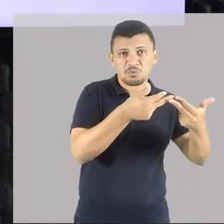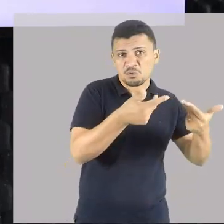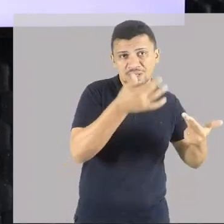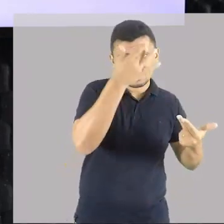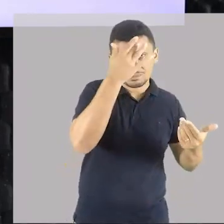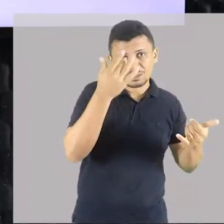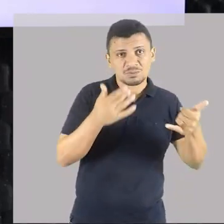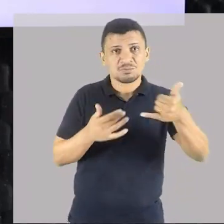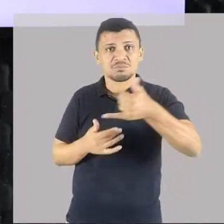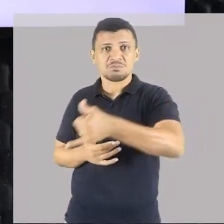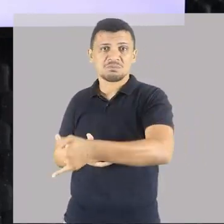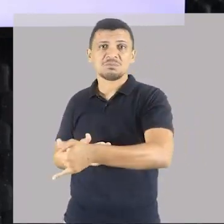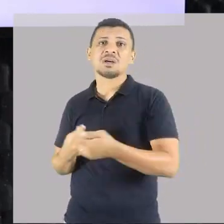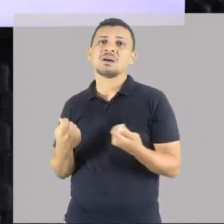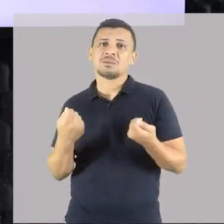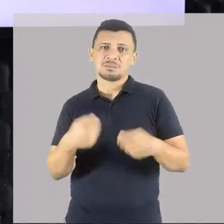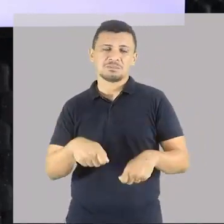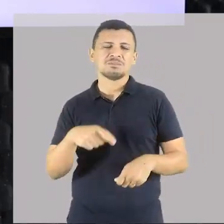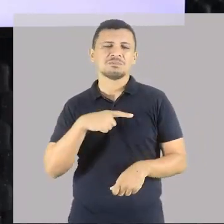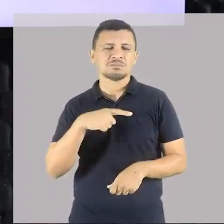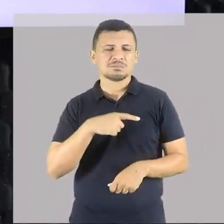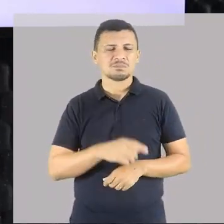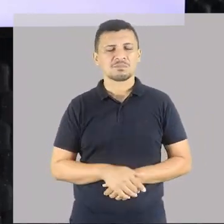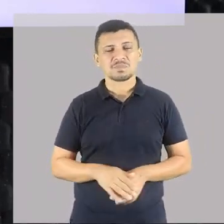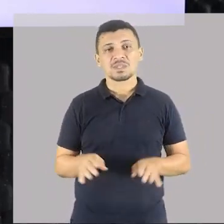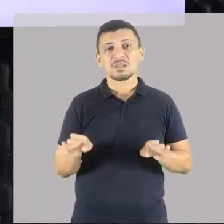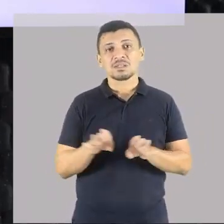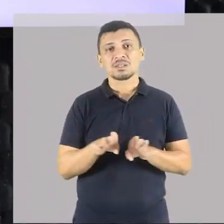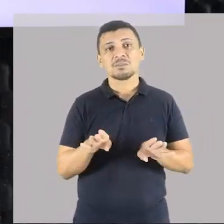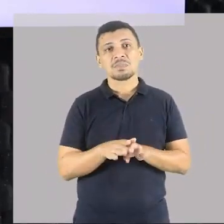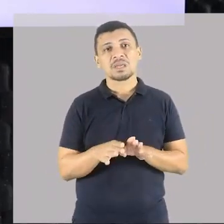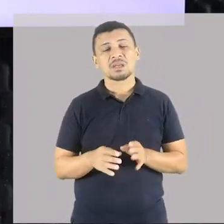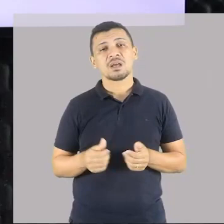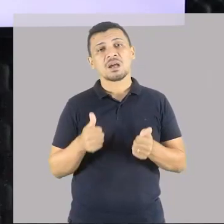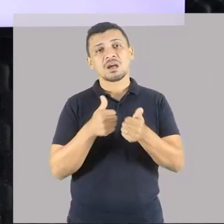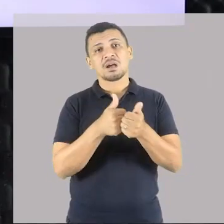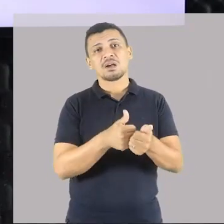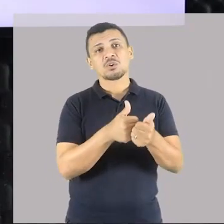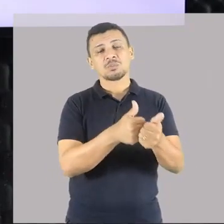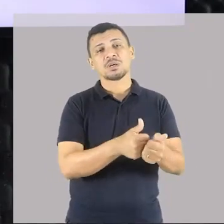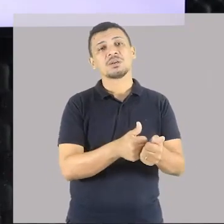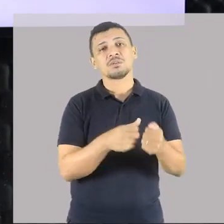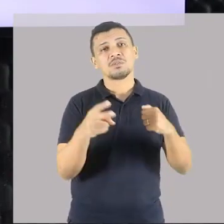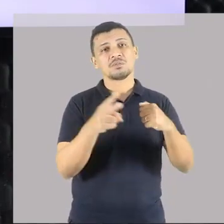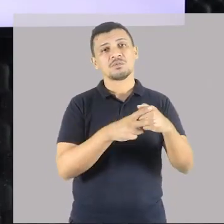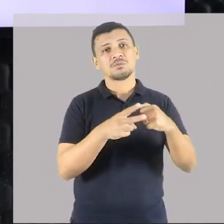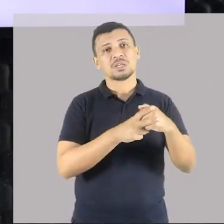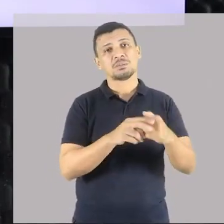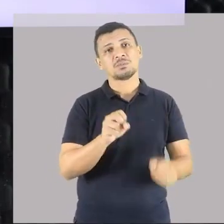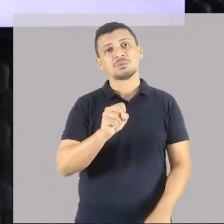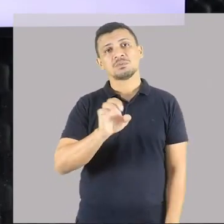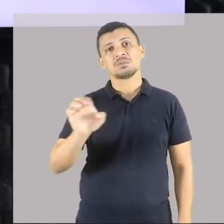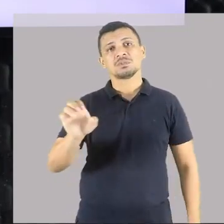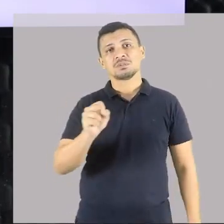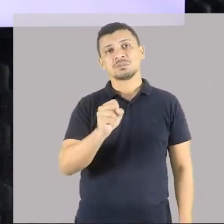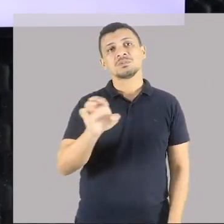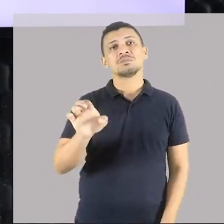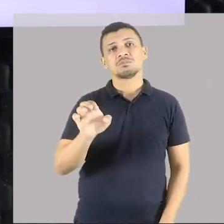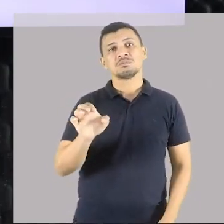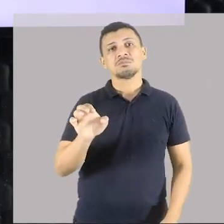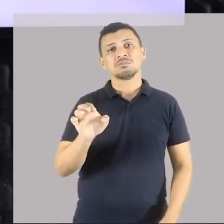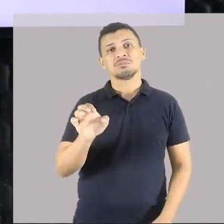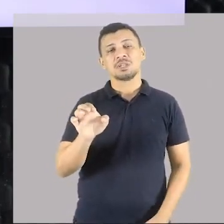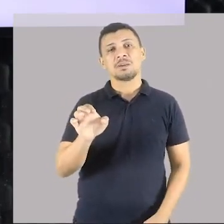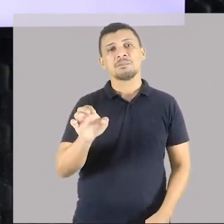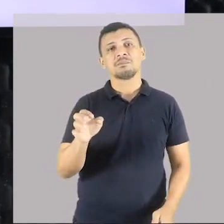indeterminar. Isso é uma possibilidade. A outra possibilidade é quando eu acompanho o verbo do si. o si com a função de índice de indeterminação